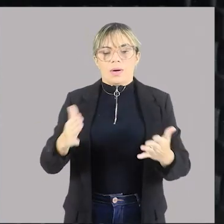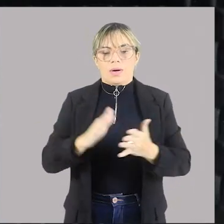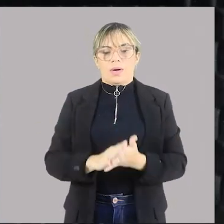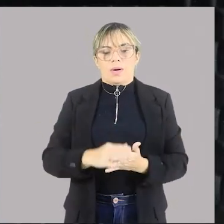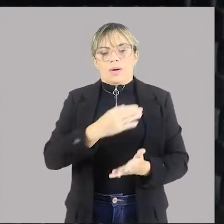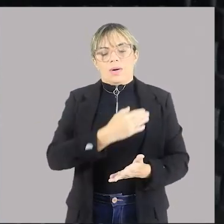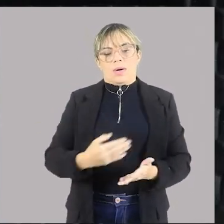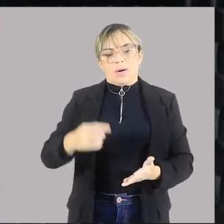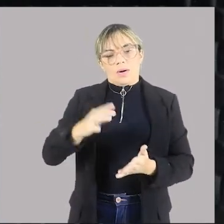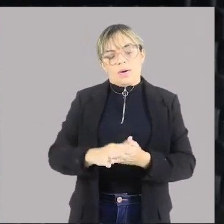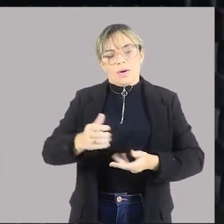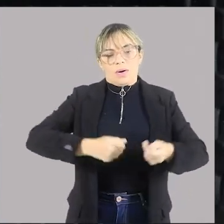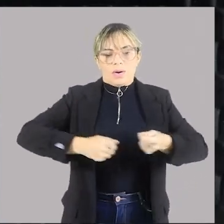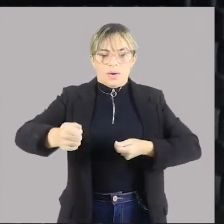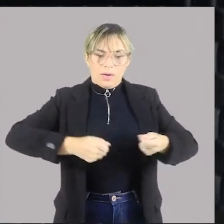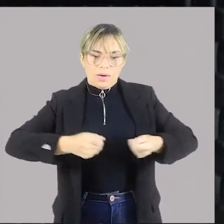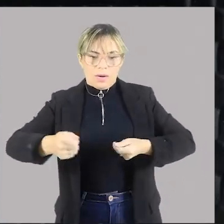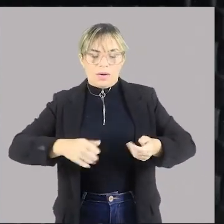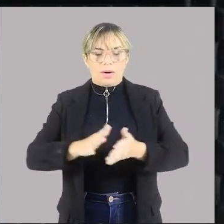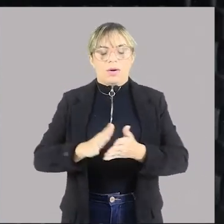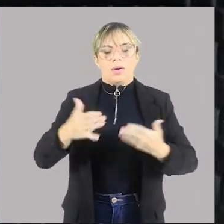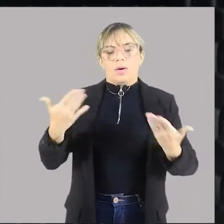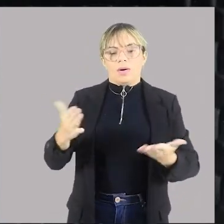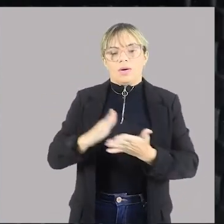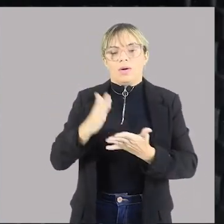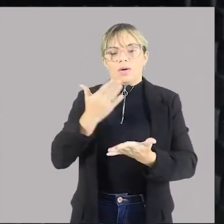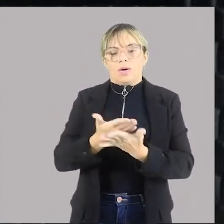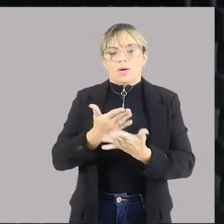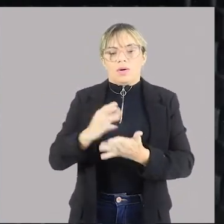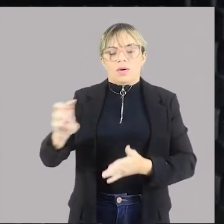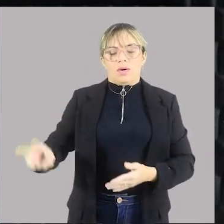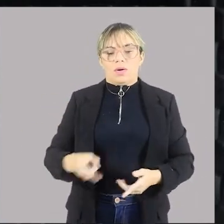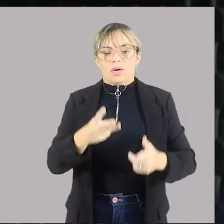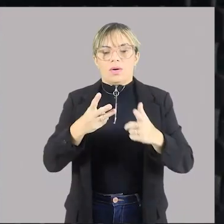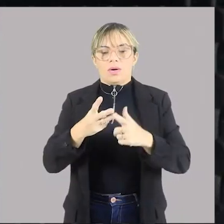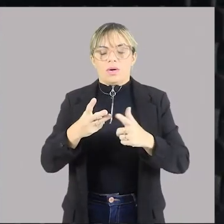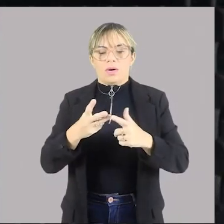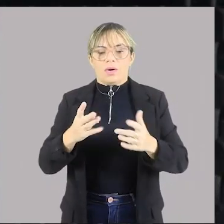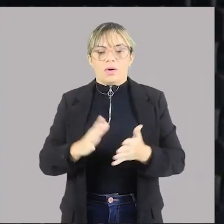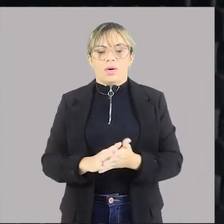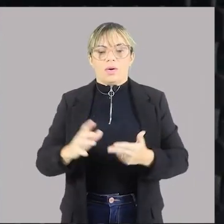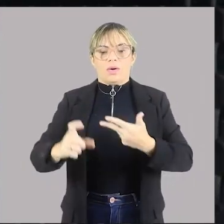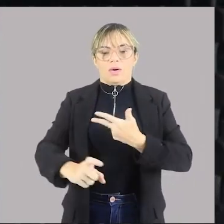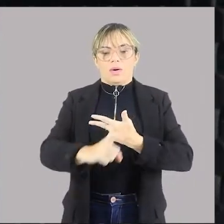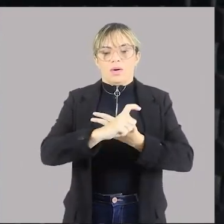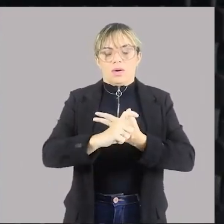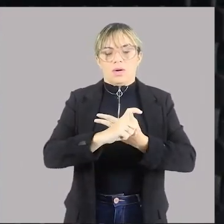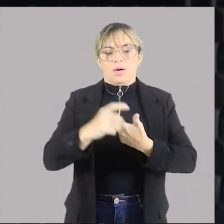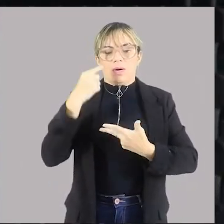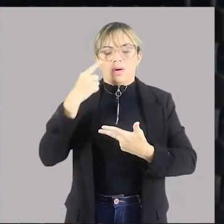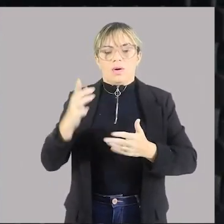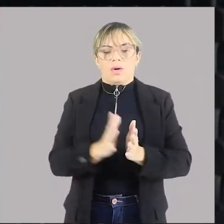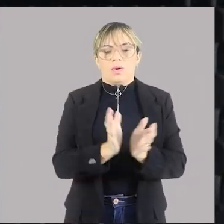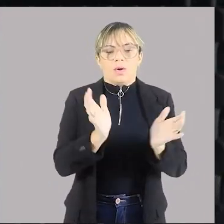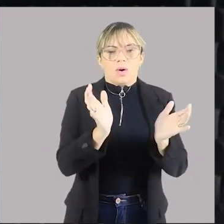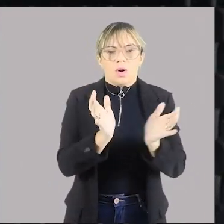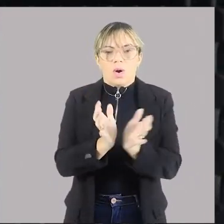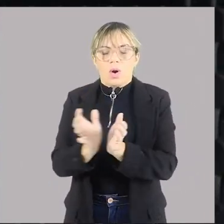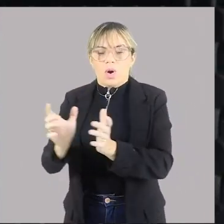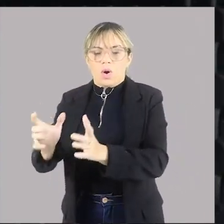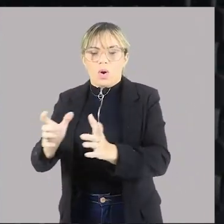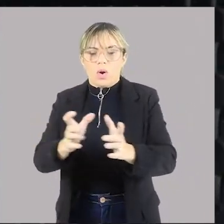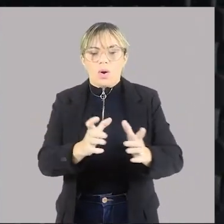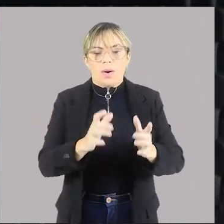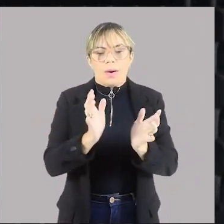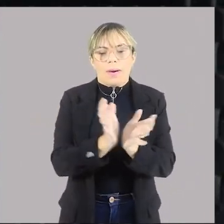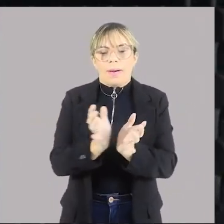exerce a função administrativa, que estudaremos. O poder executivo é um conjunto de entidades e órgãos, ou